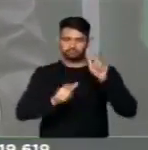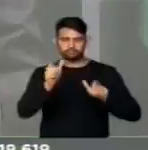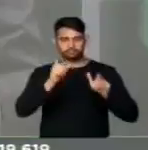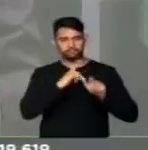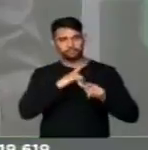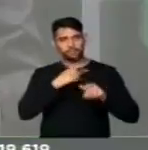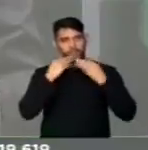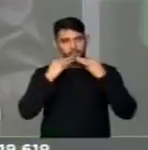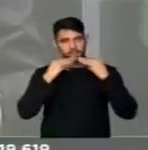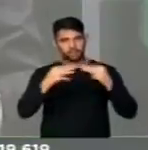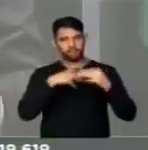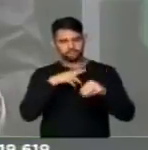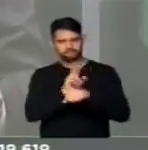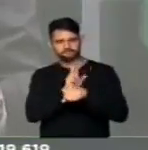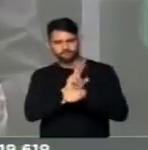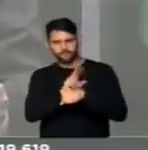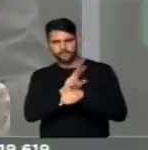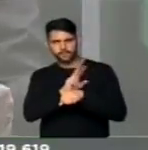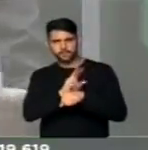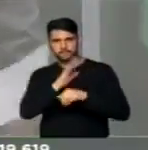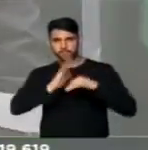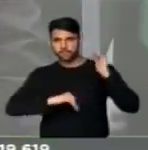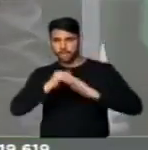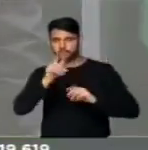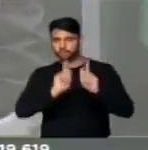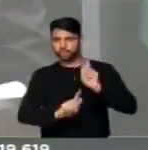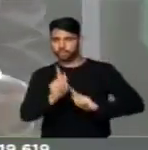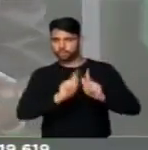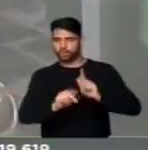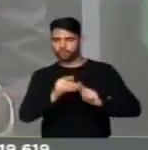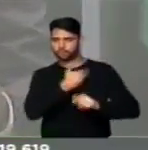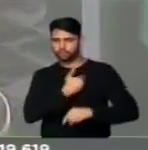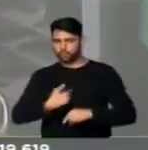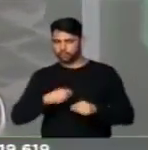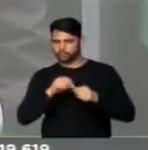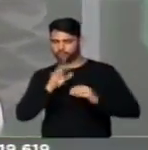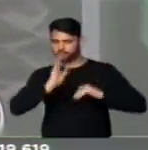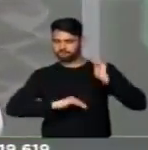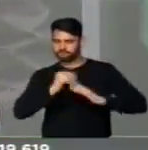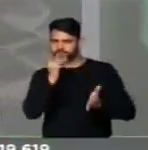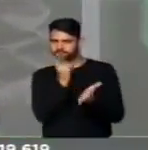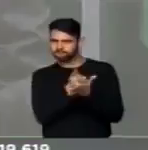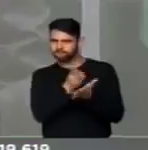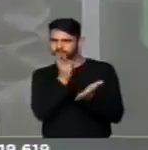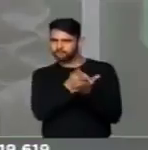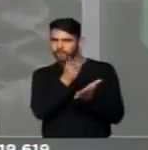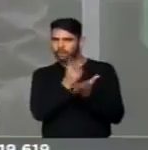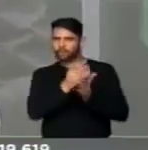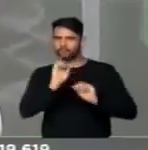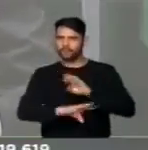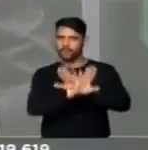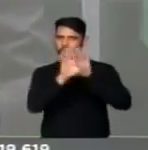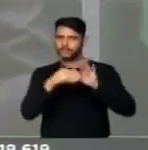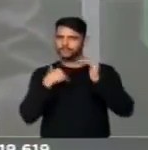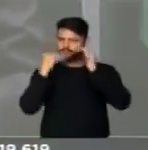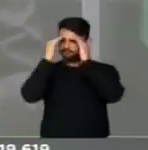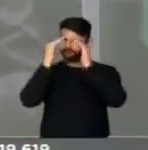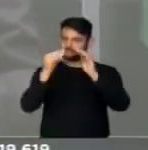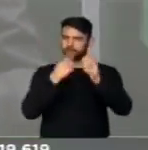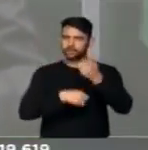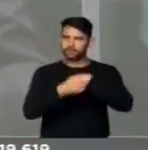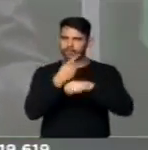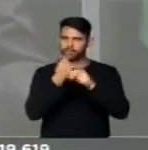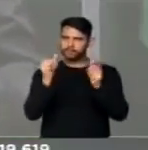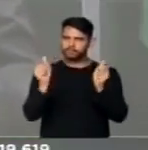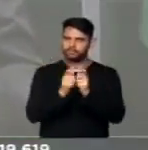tem por missão fiscalizar se os atos dos gestores foram praticados de acordo com a eficiência, legalidade e